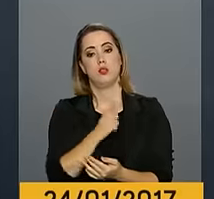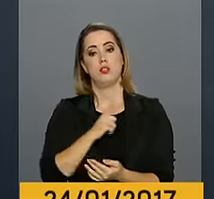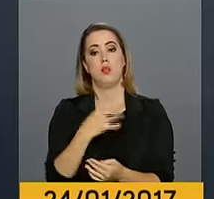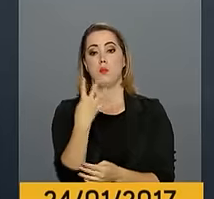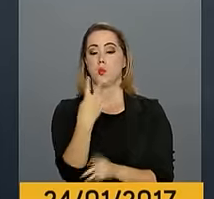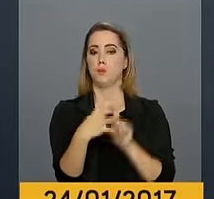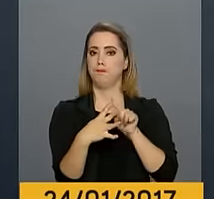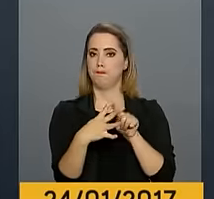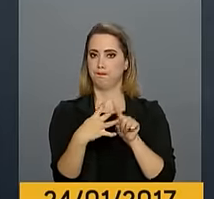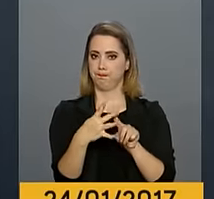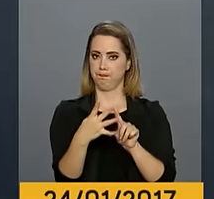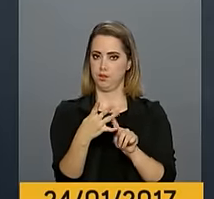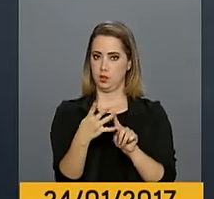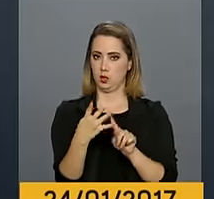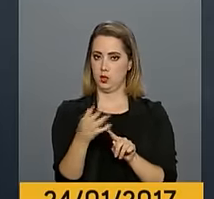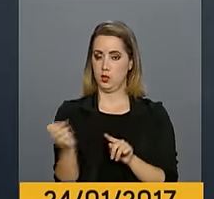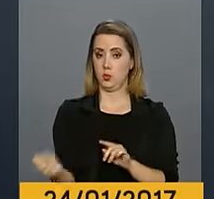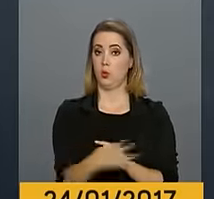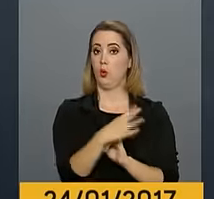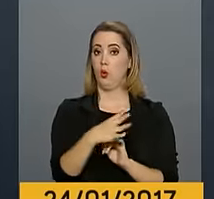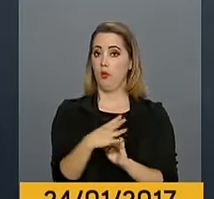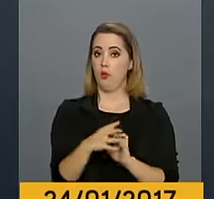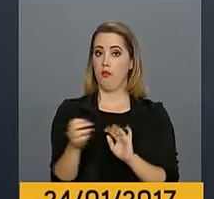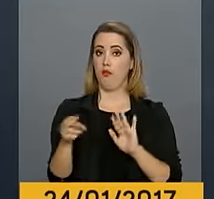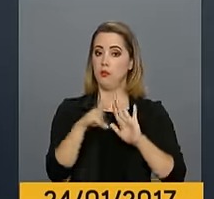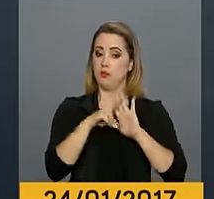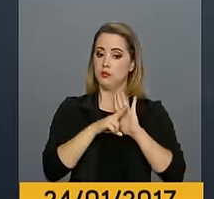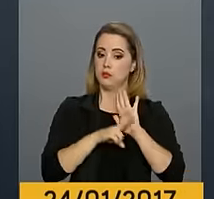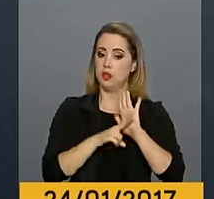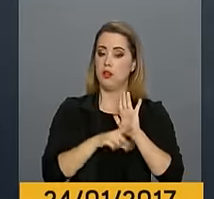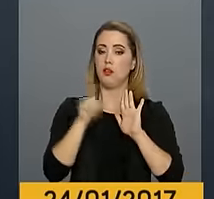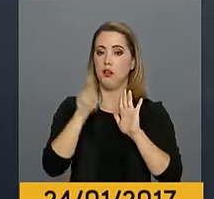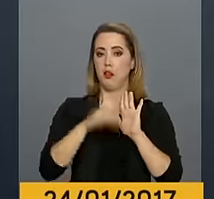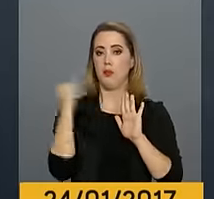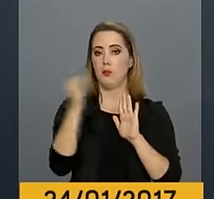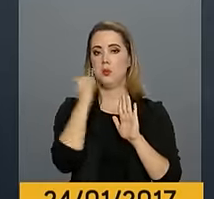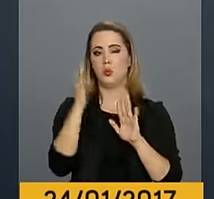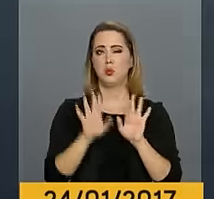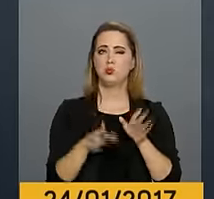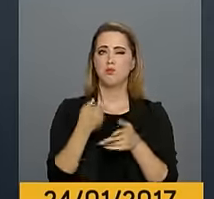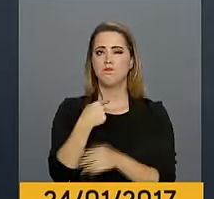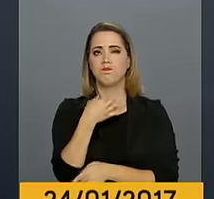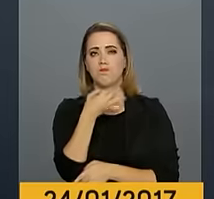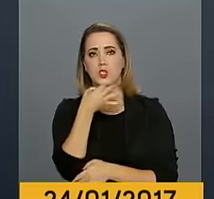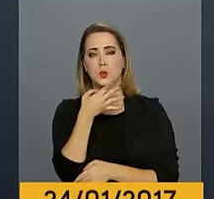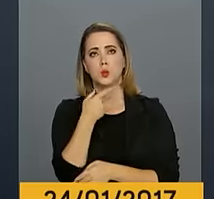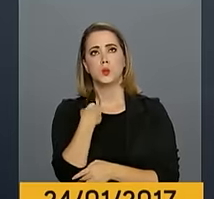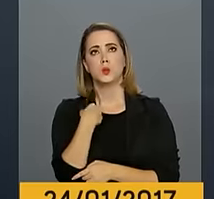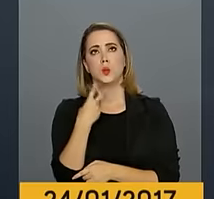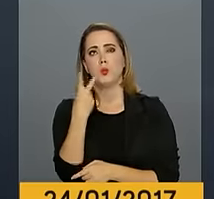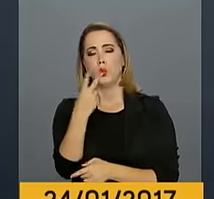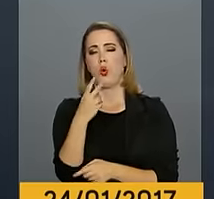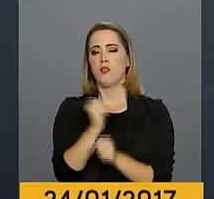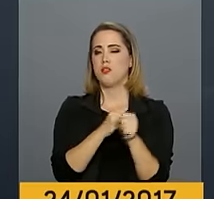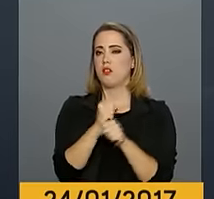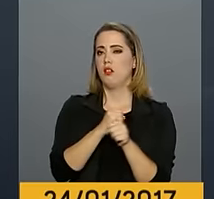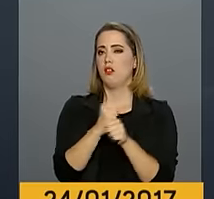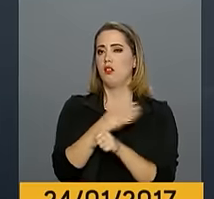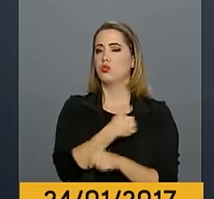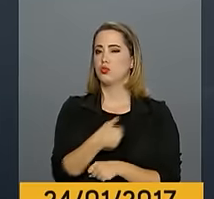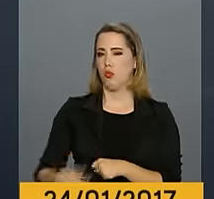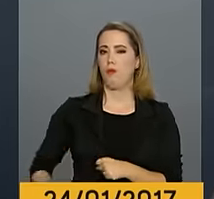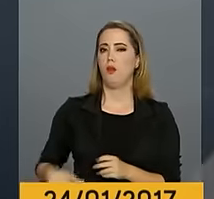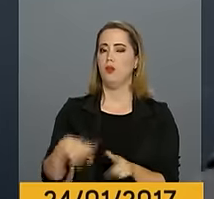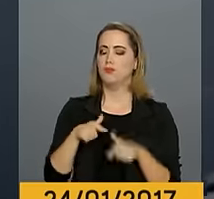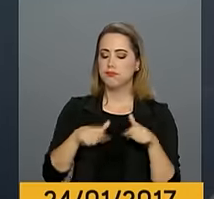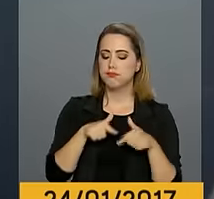quatro reformas fundamentais. Isso vai levar uns 2 anos e meio, talvez, de governo, mas vamos realizá-las. Mas ocorre,